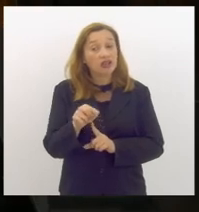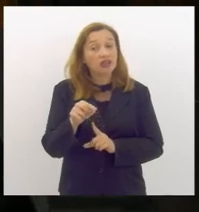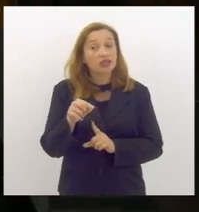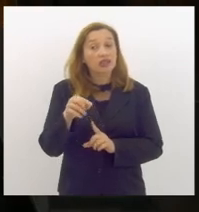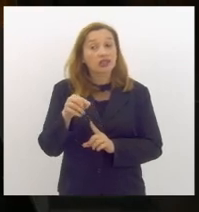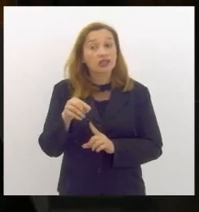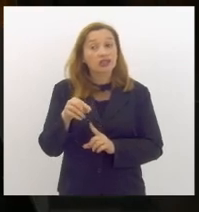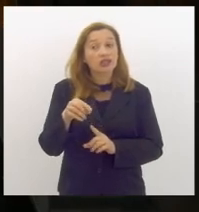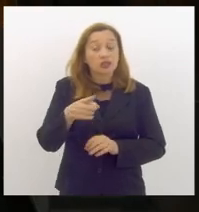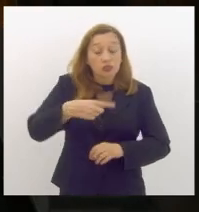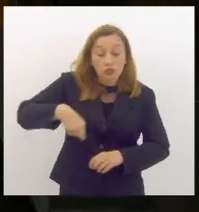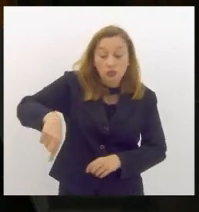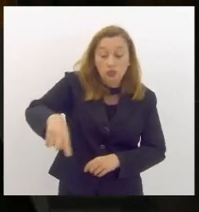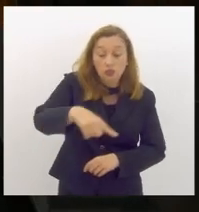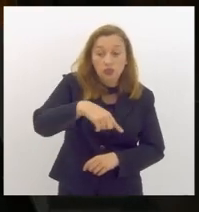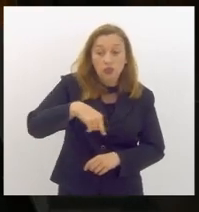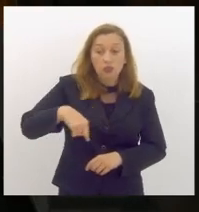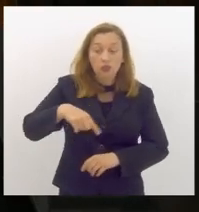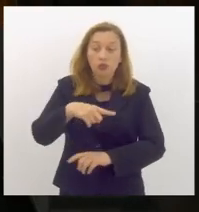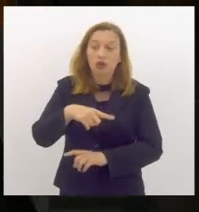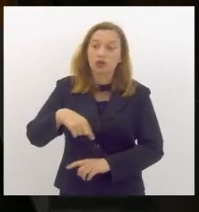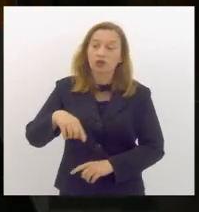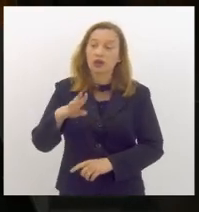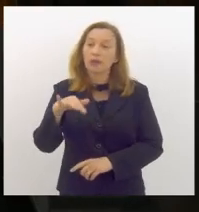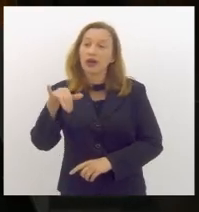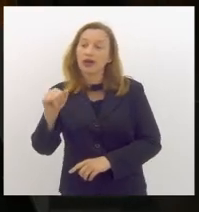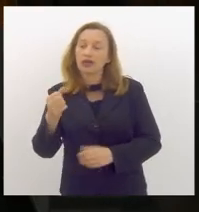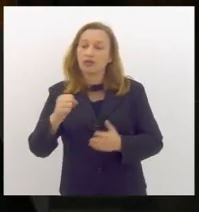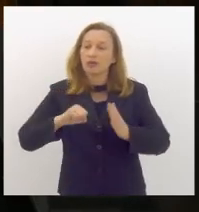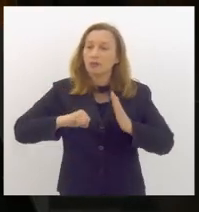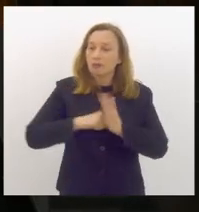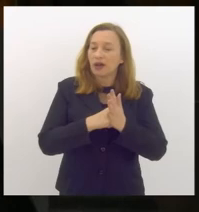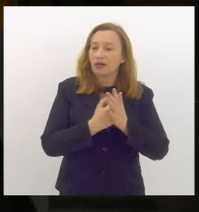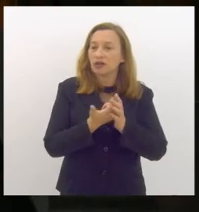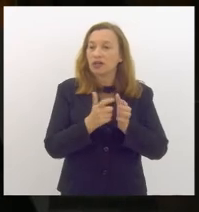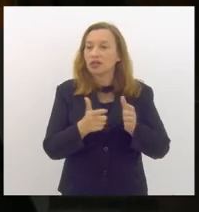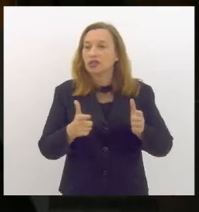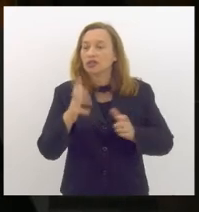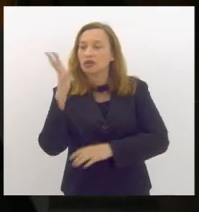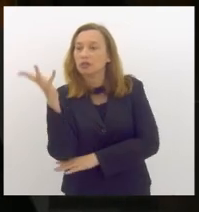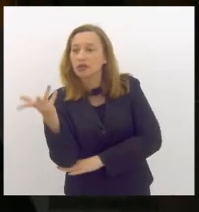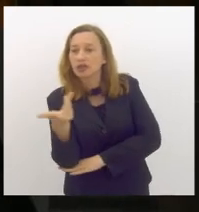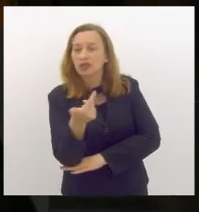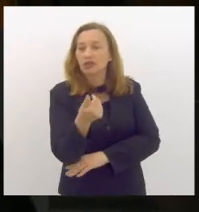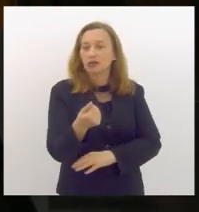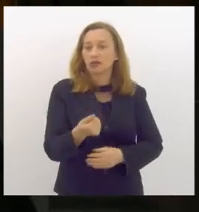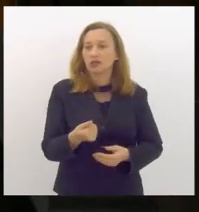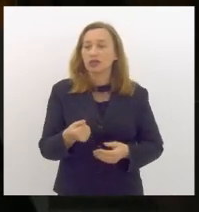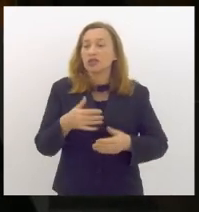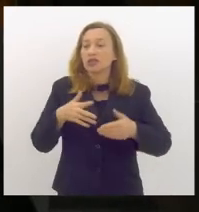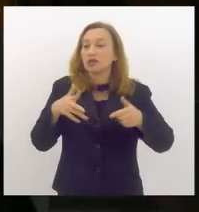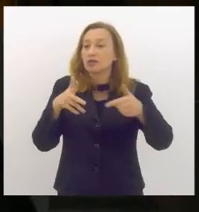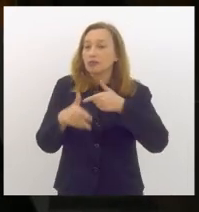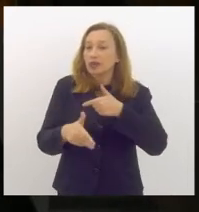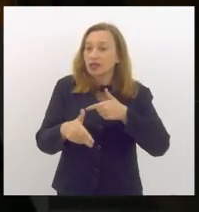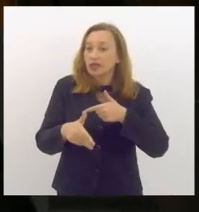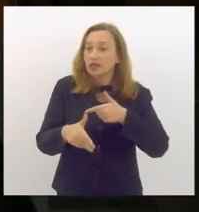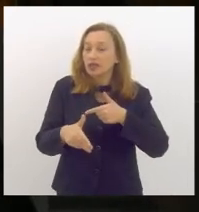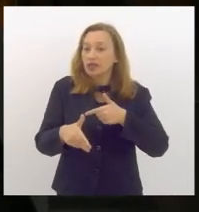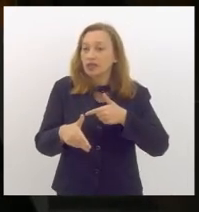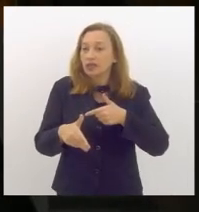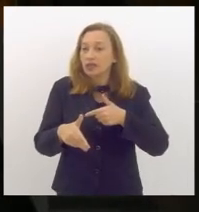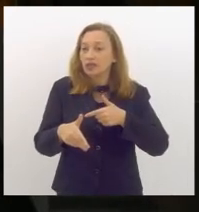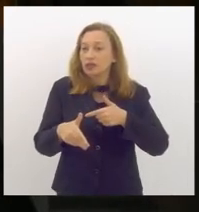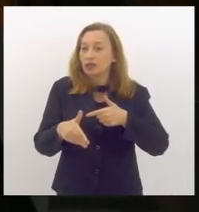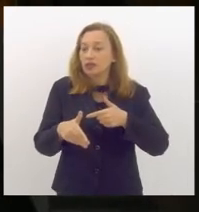Sepetiba, com grande impacto ambiental, só pela presença dela, impedindo, inclusive, o trânsito